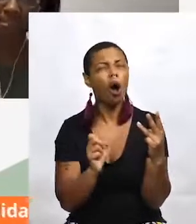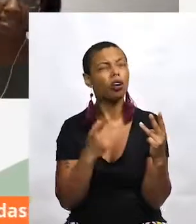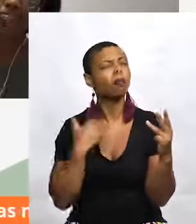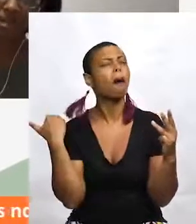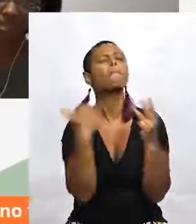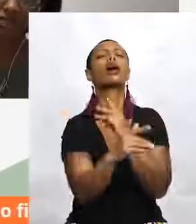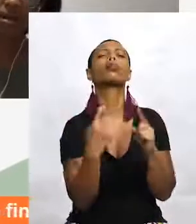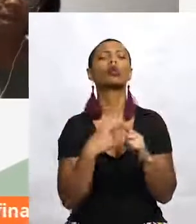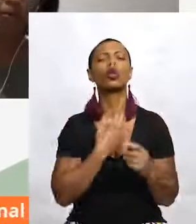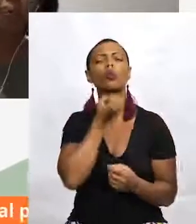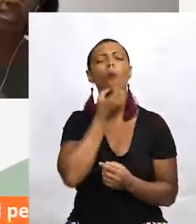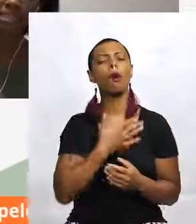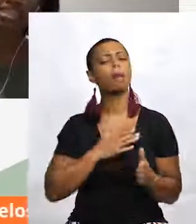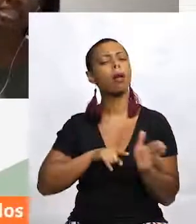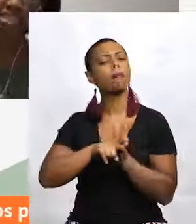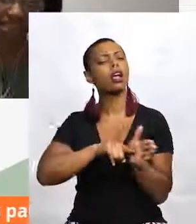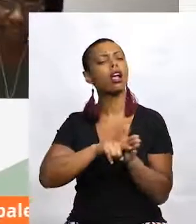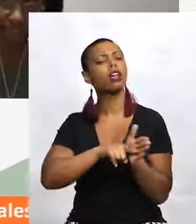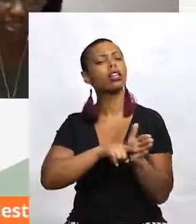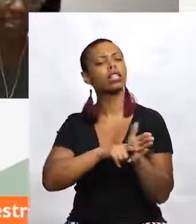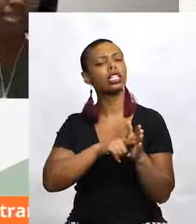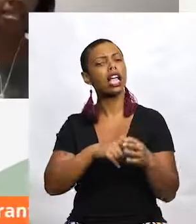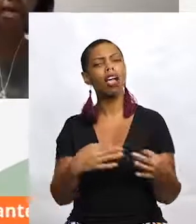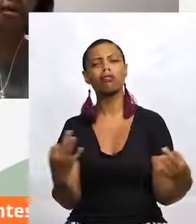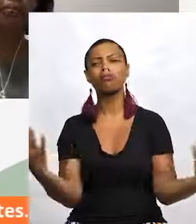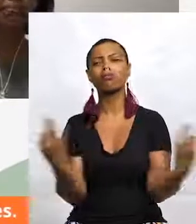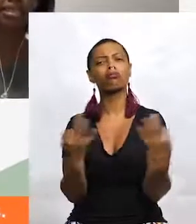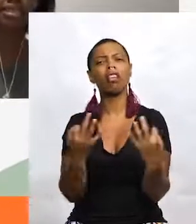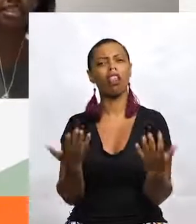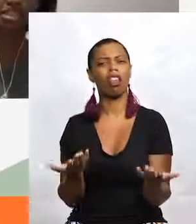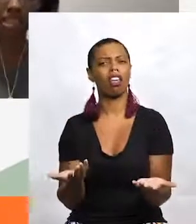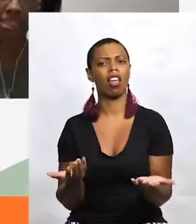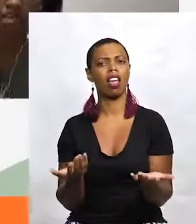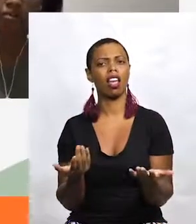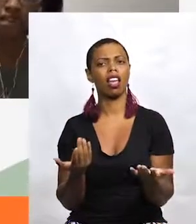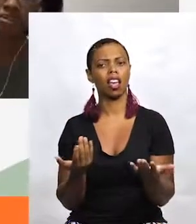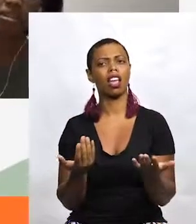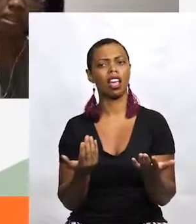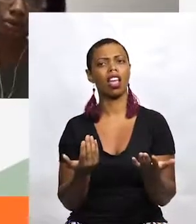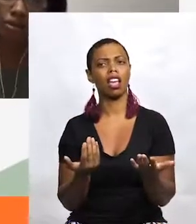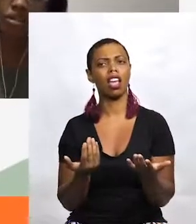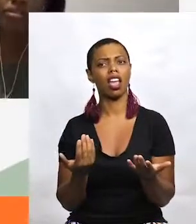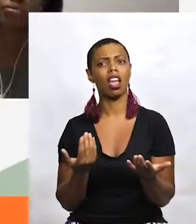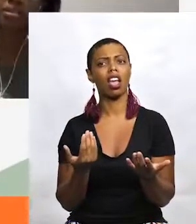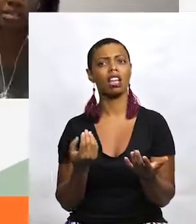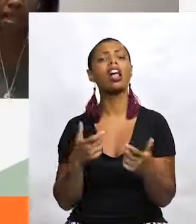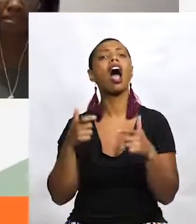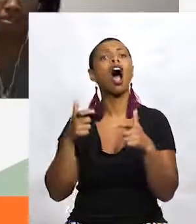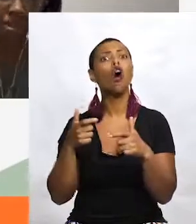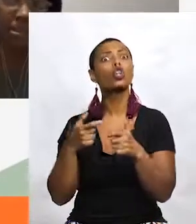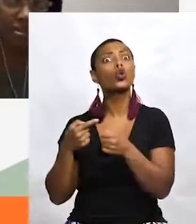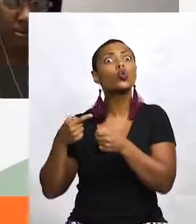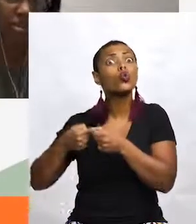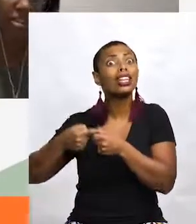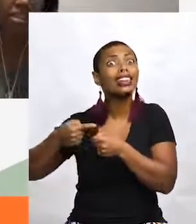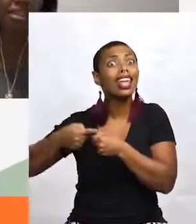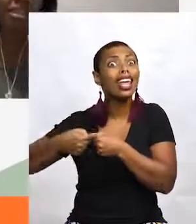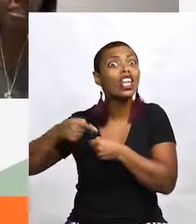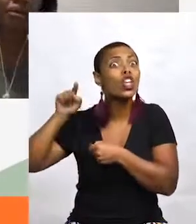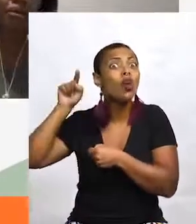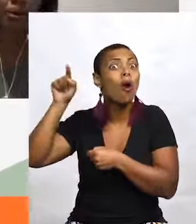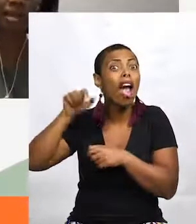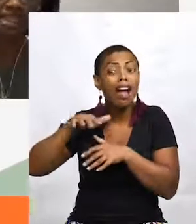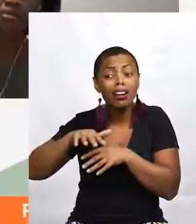acho que a pesquisa que eu faço é uma pesquisa de excelência. É uma pesquisa de excelência que eu faço no interior de um estado, no meio da